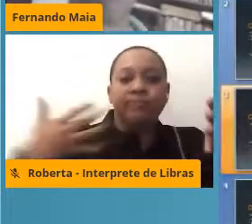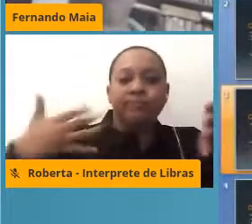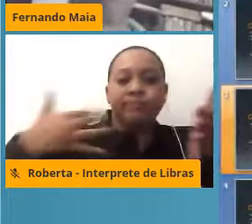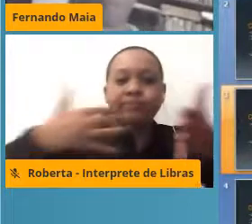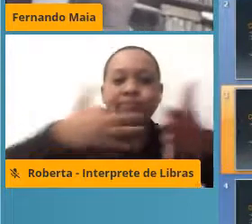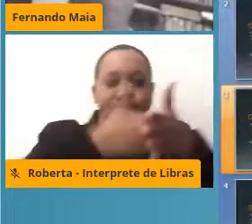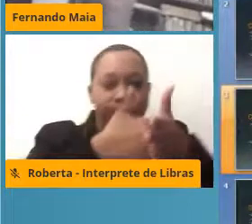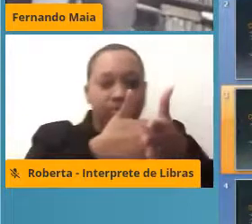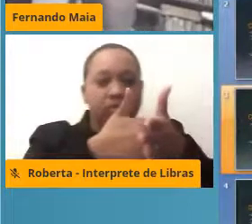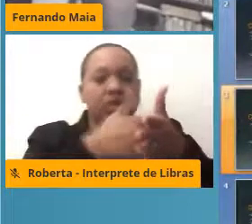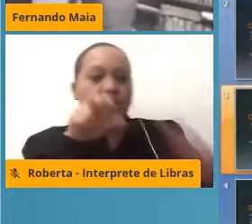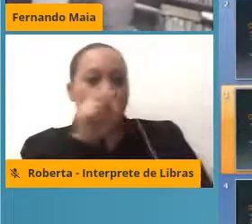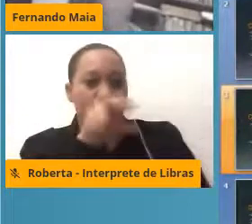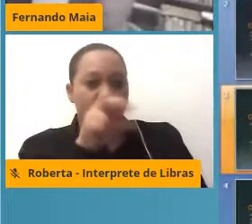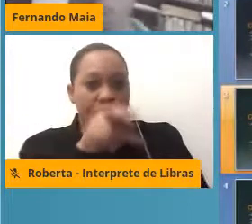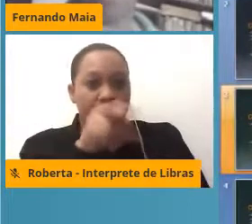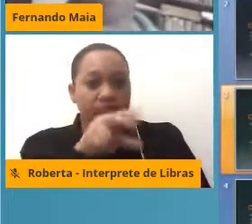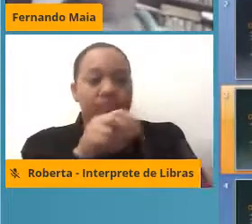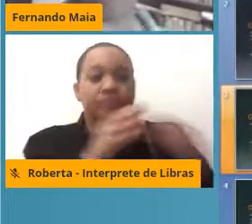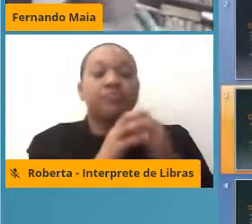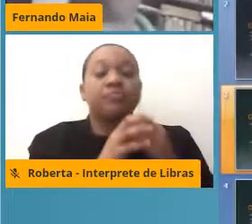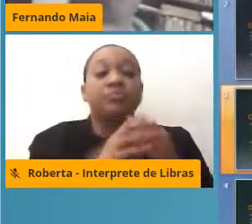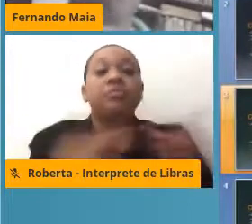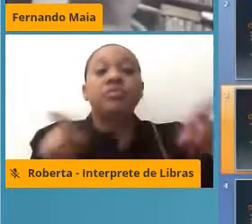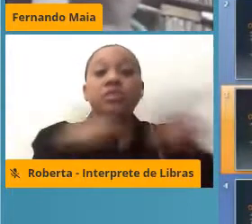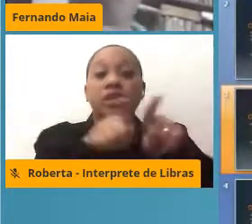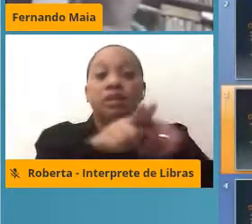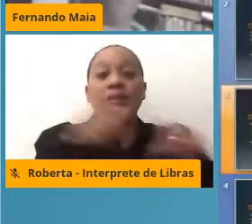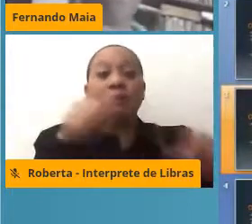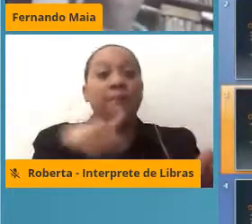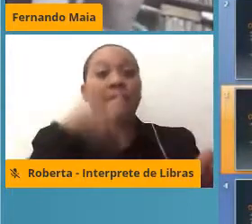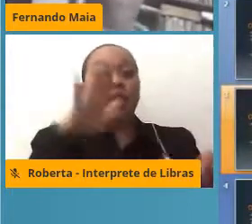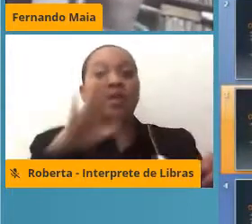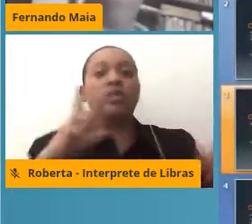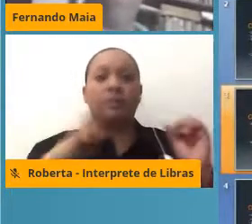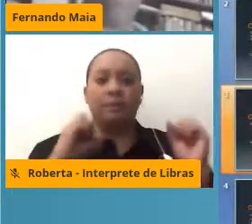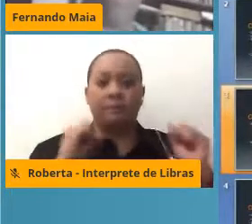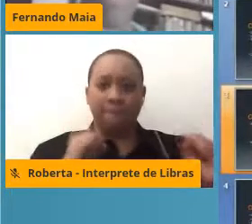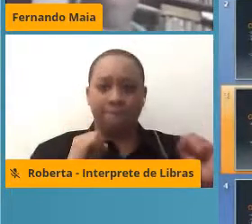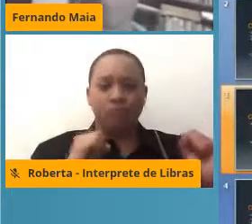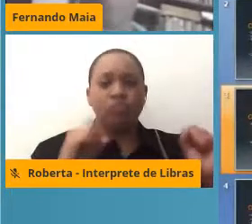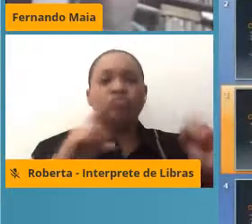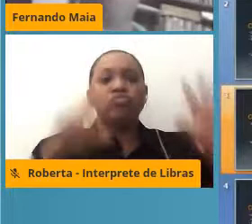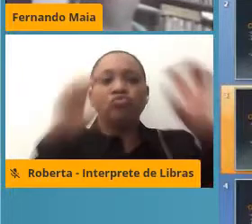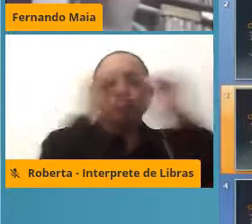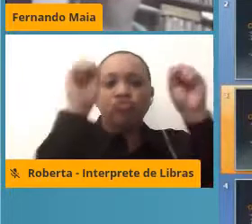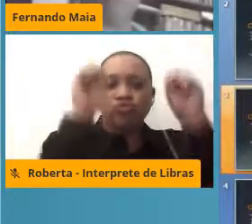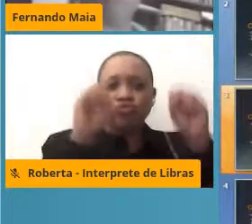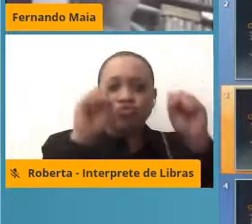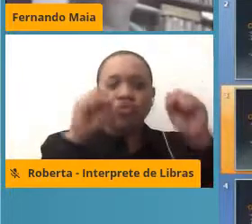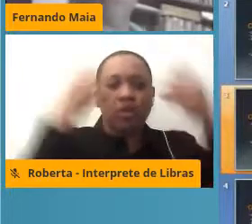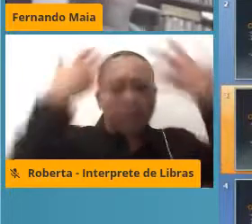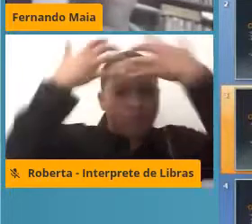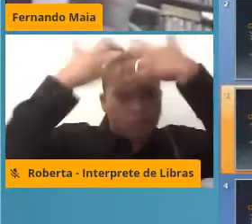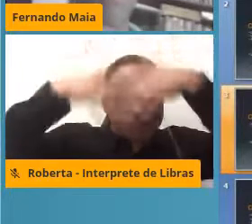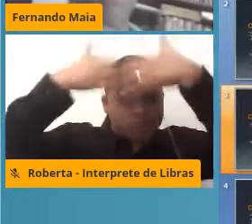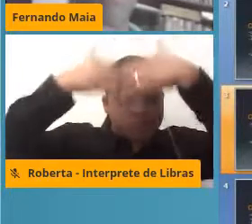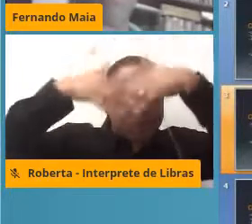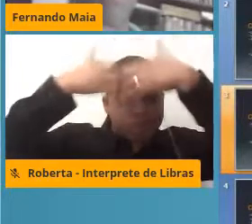antígenos do vírus. Em animais, os coronavírus podem atingir o sistema nervoso central, pode atingir o